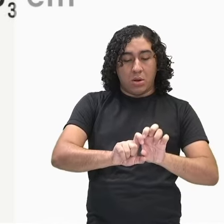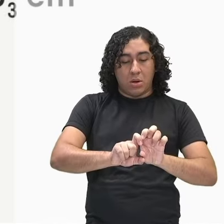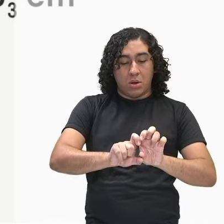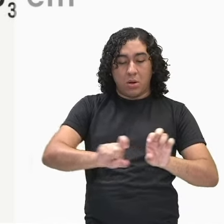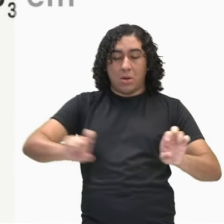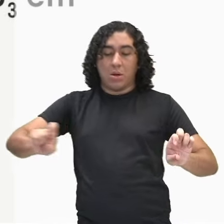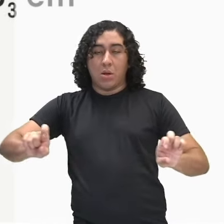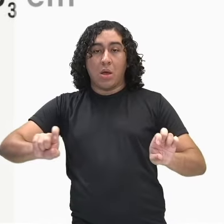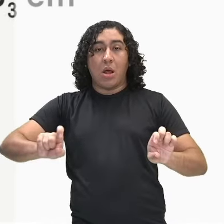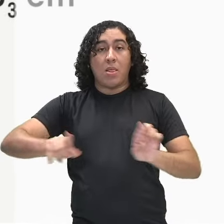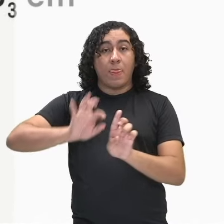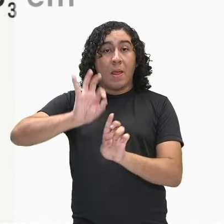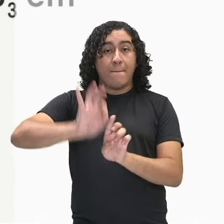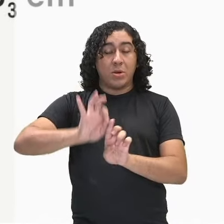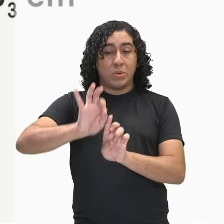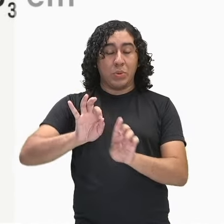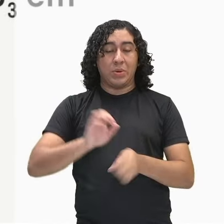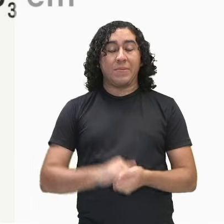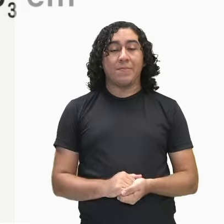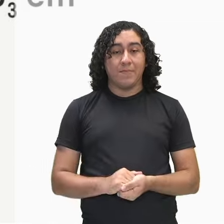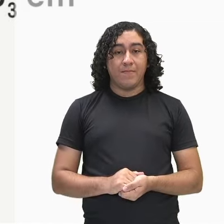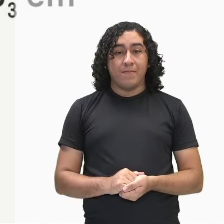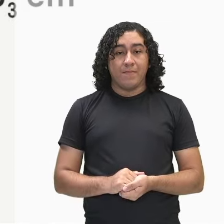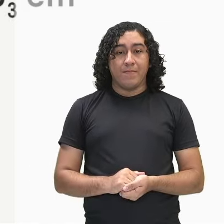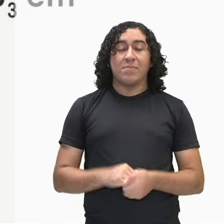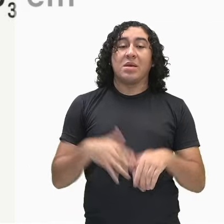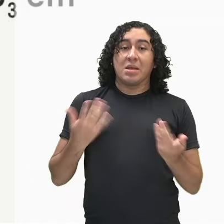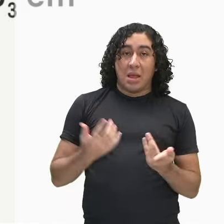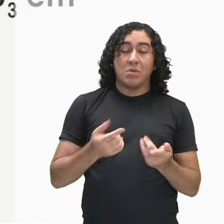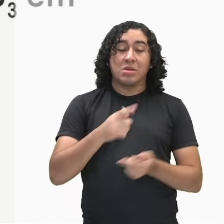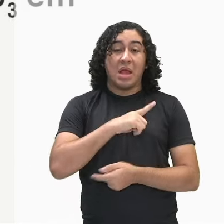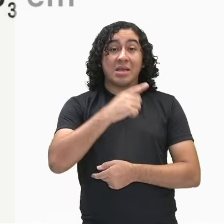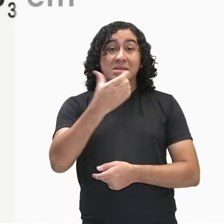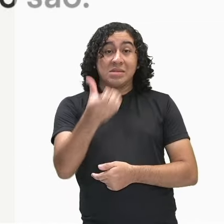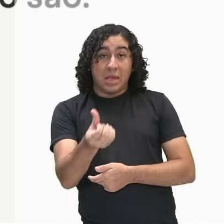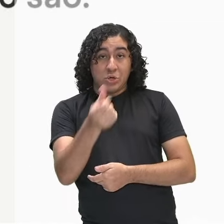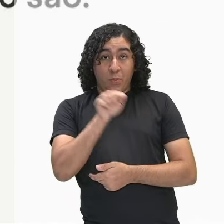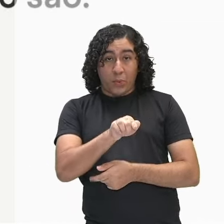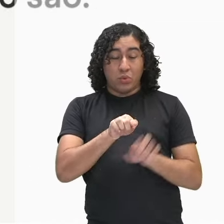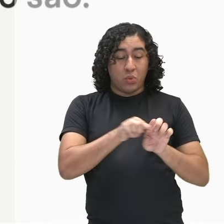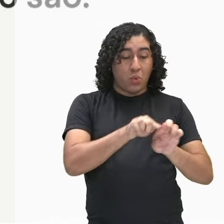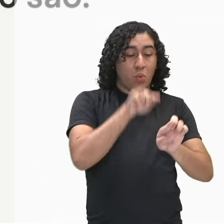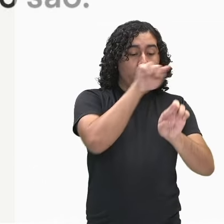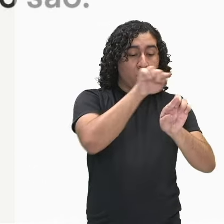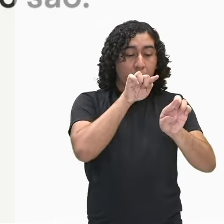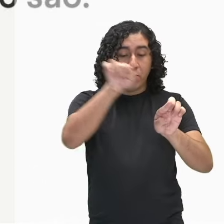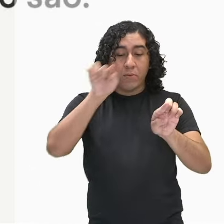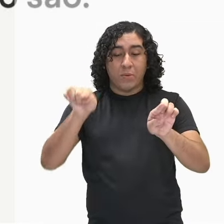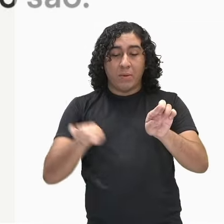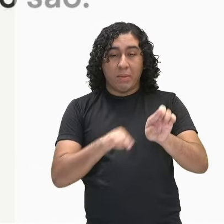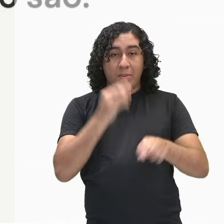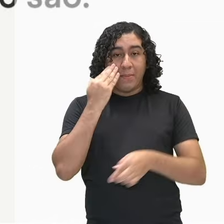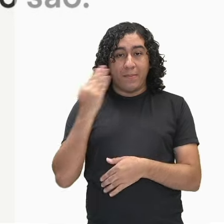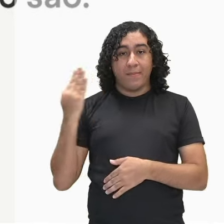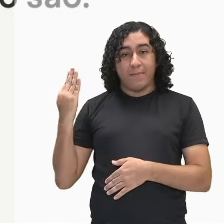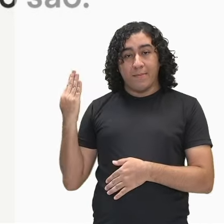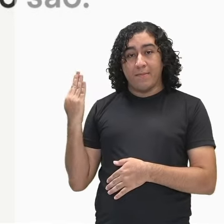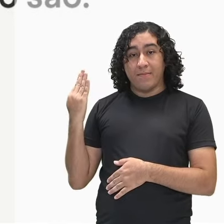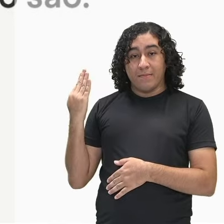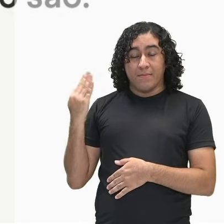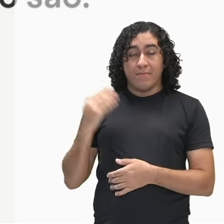Os 6 pontos correspondem aos sistemas preparados, então dê uma olhada. Nós temos aí os